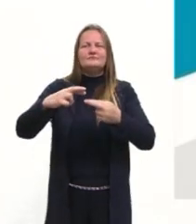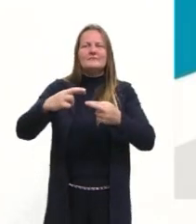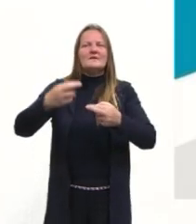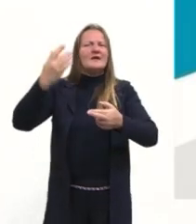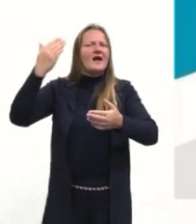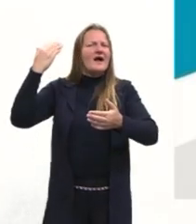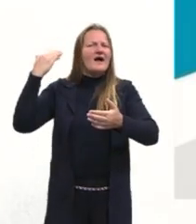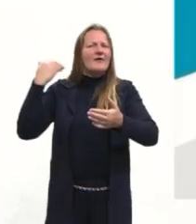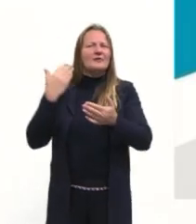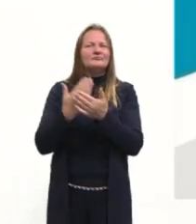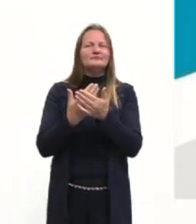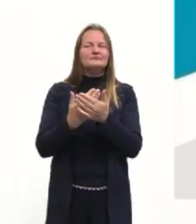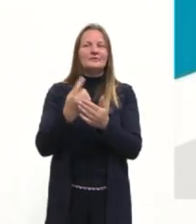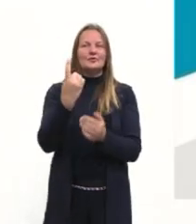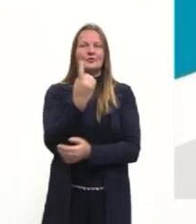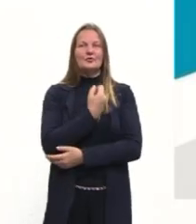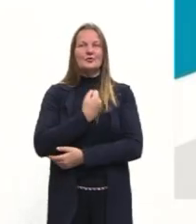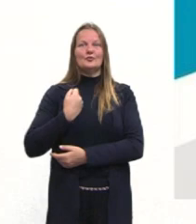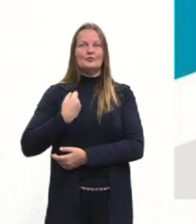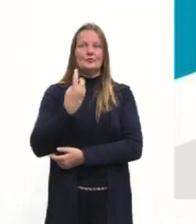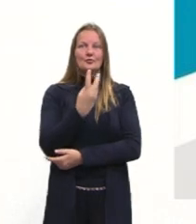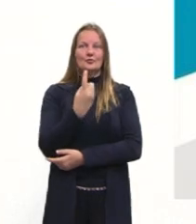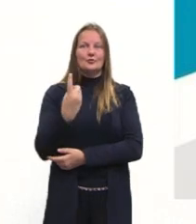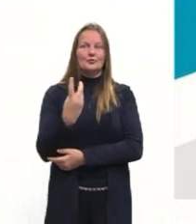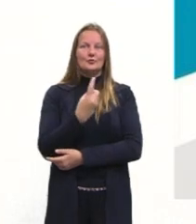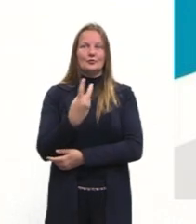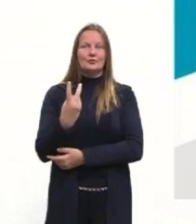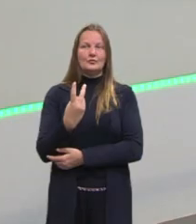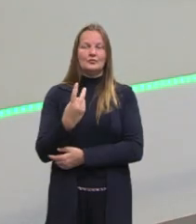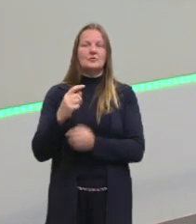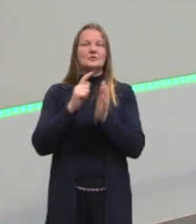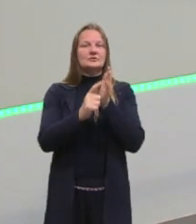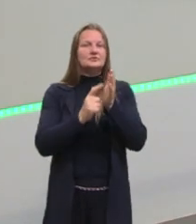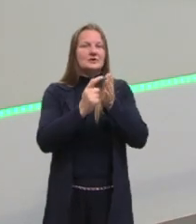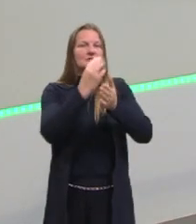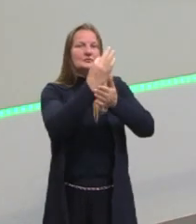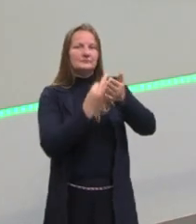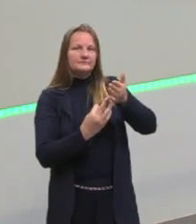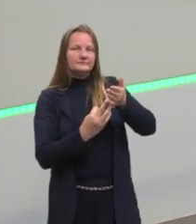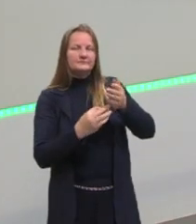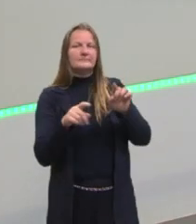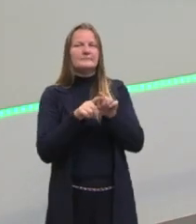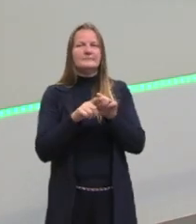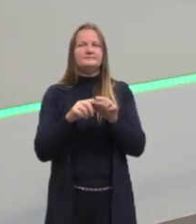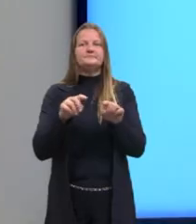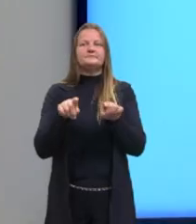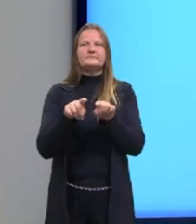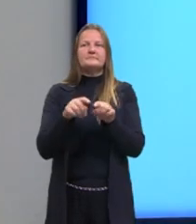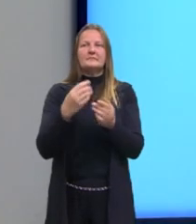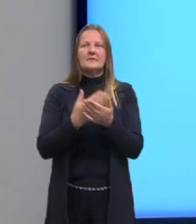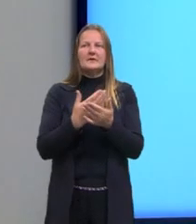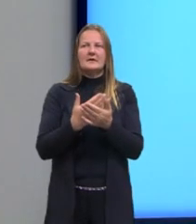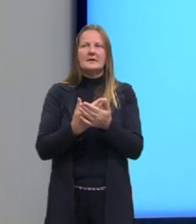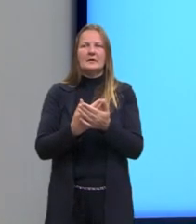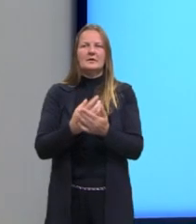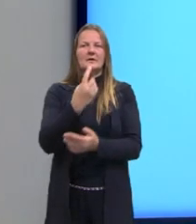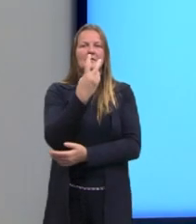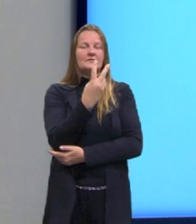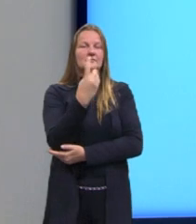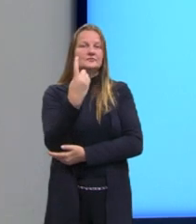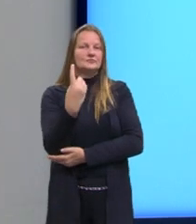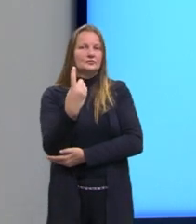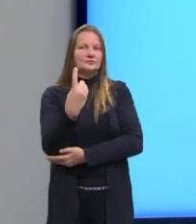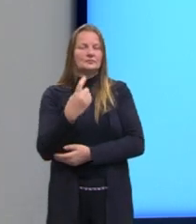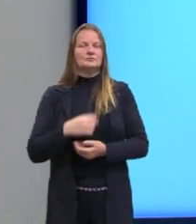gente viu lá na nossa aula 12, onde a gente fala sobre gêneros textuais, coisas que a gente viu lá na nossa aula